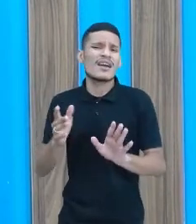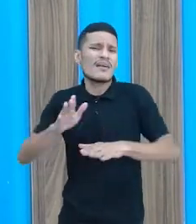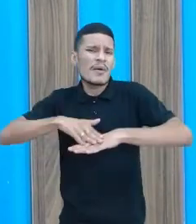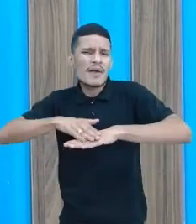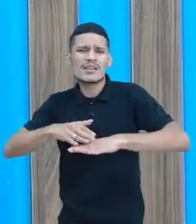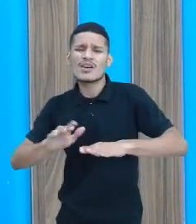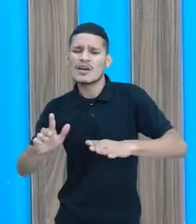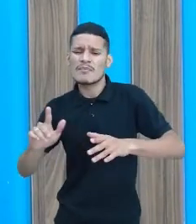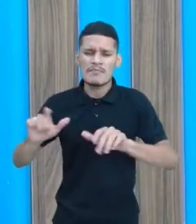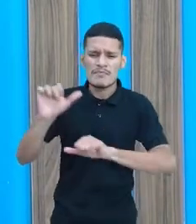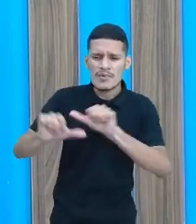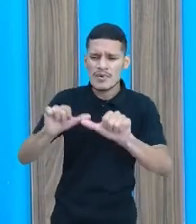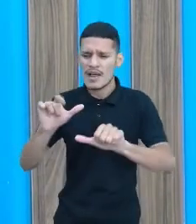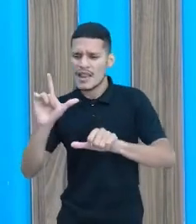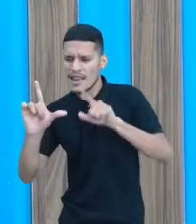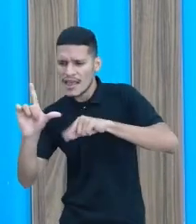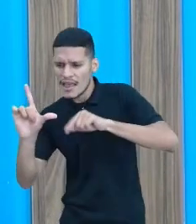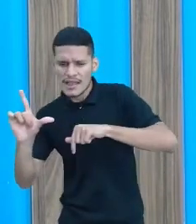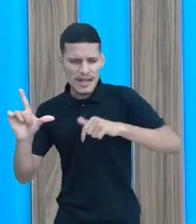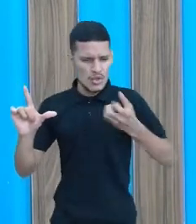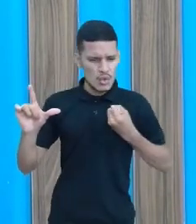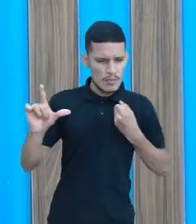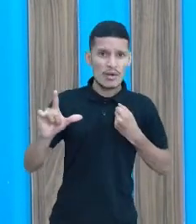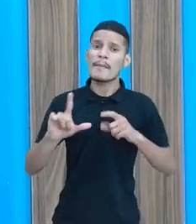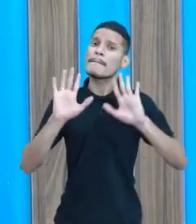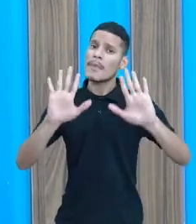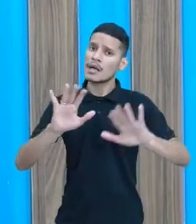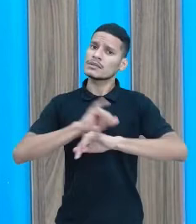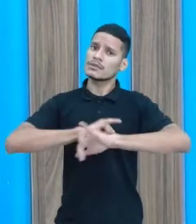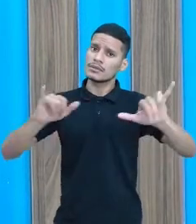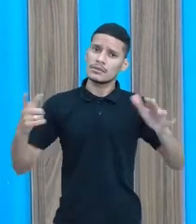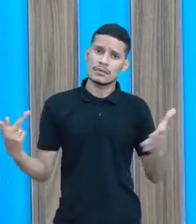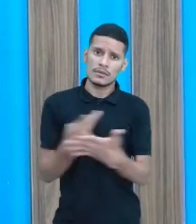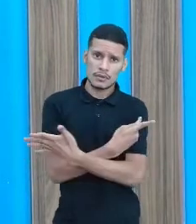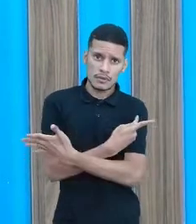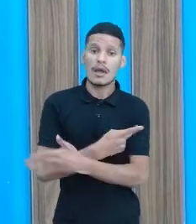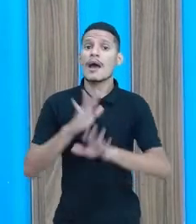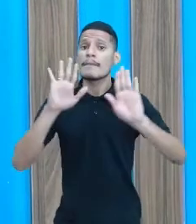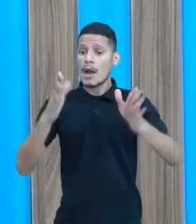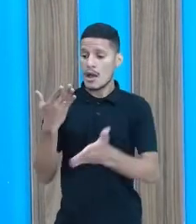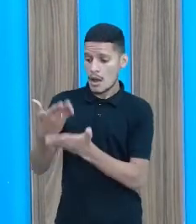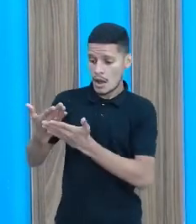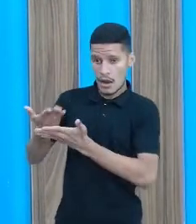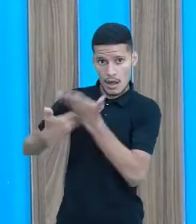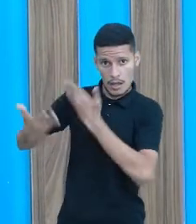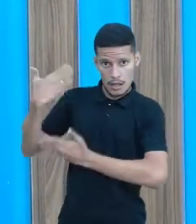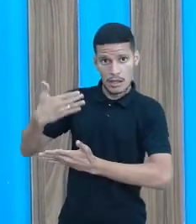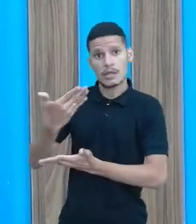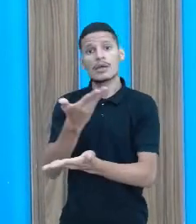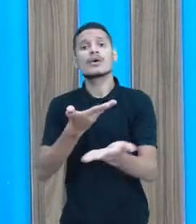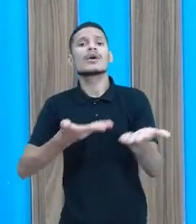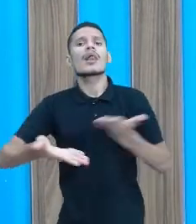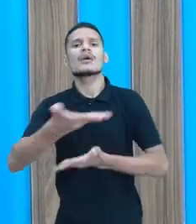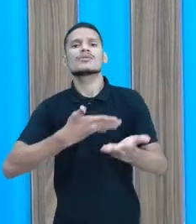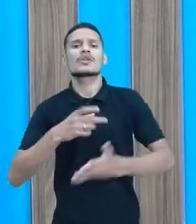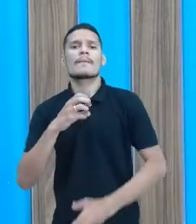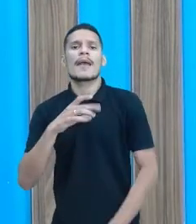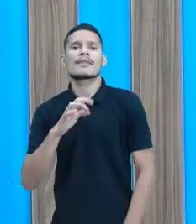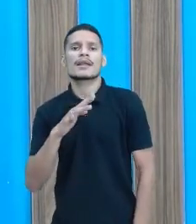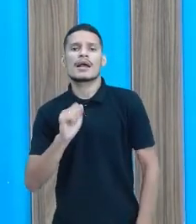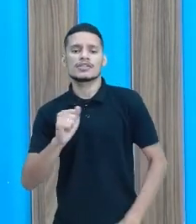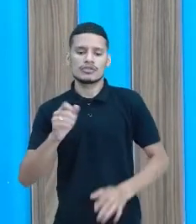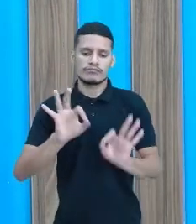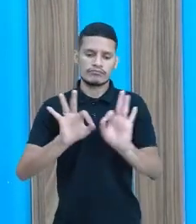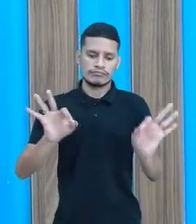aquilo pode estar dando uma informação errada. No caso que a gente fez nas aulas sobre relações métricas especificamente, o que a